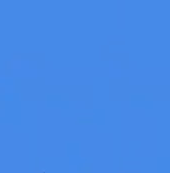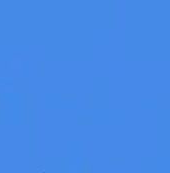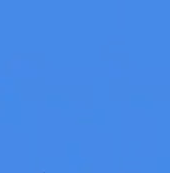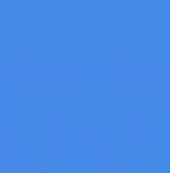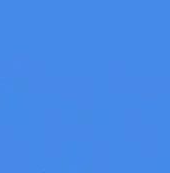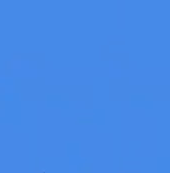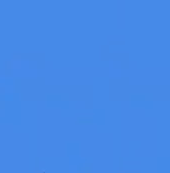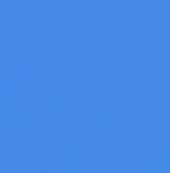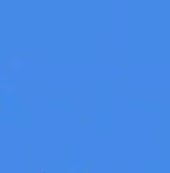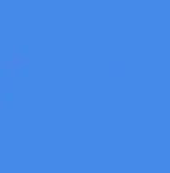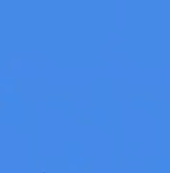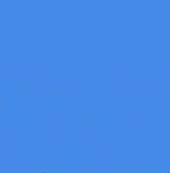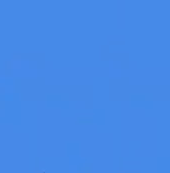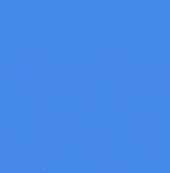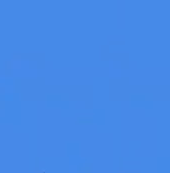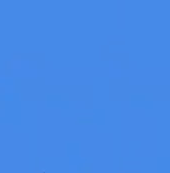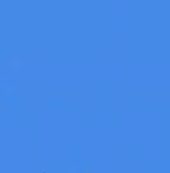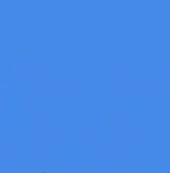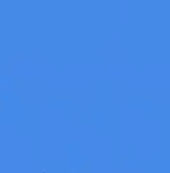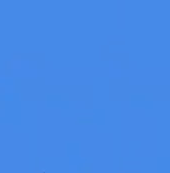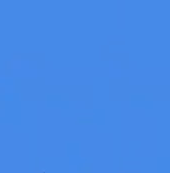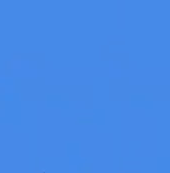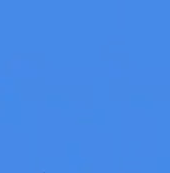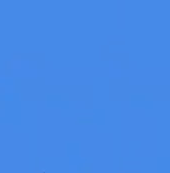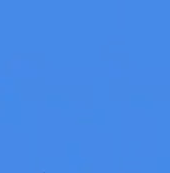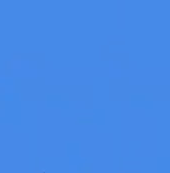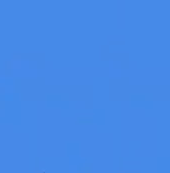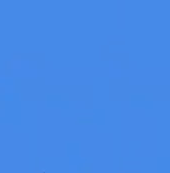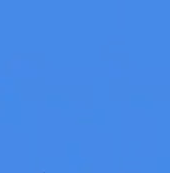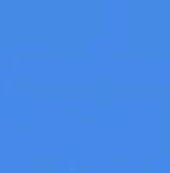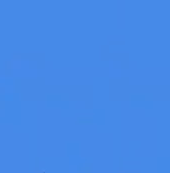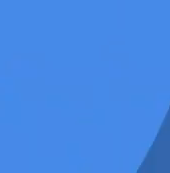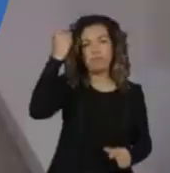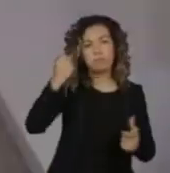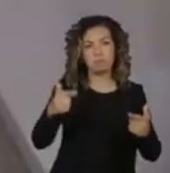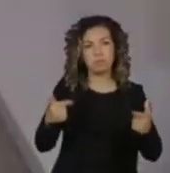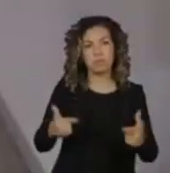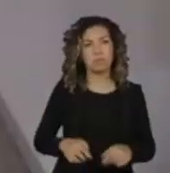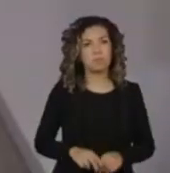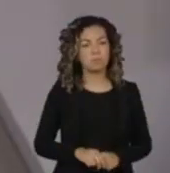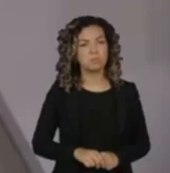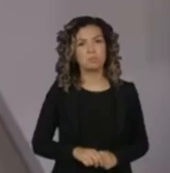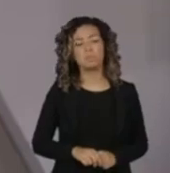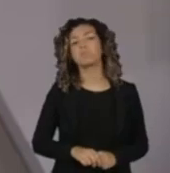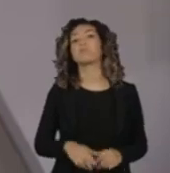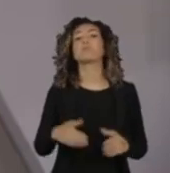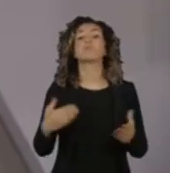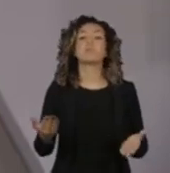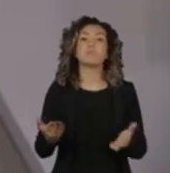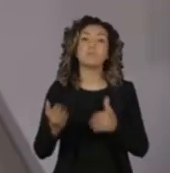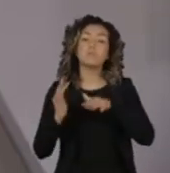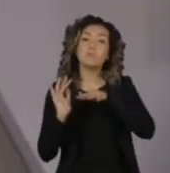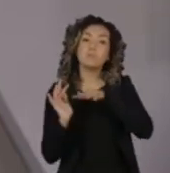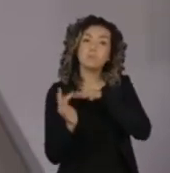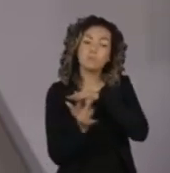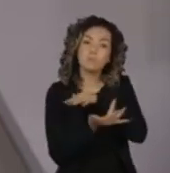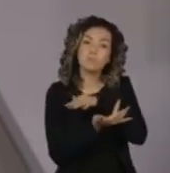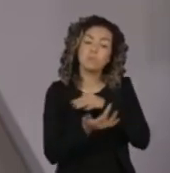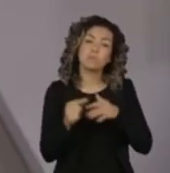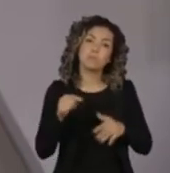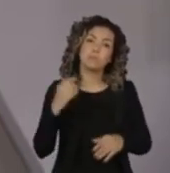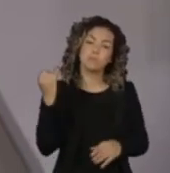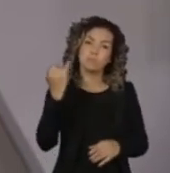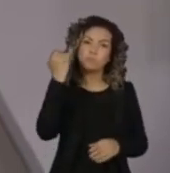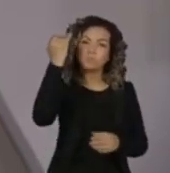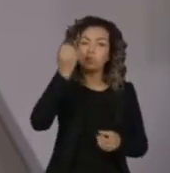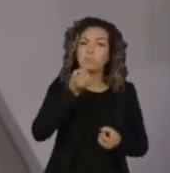hospitalar. Portanto, nada grave com o candidato Pablo Marçal. As redes sociais já são um dos principais meios de